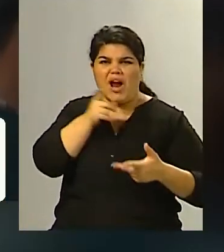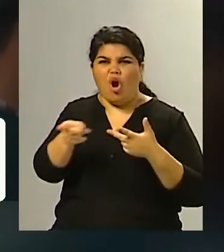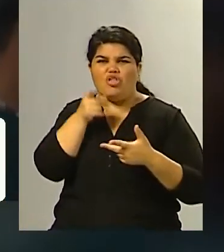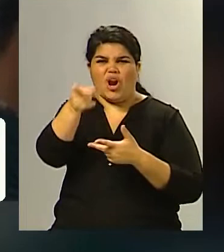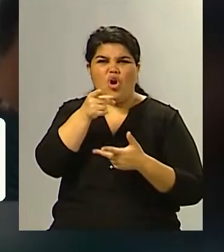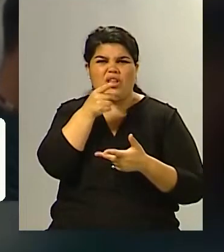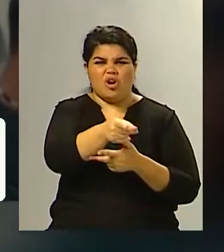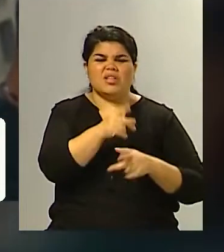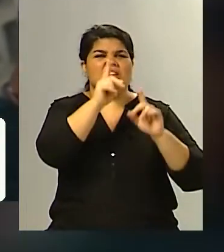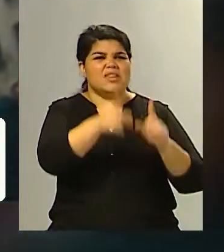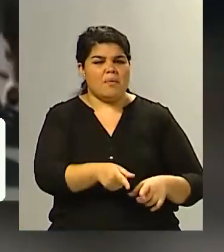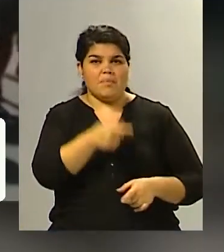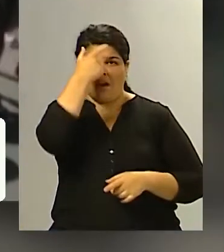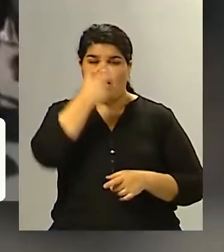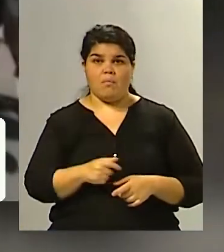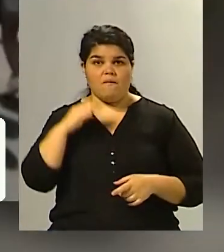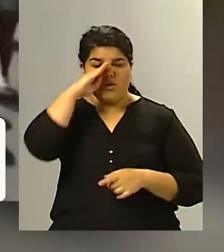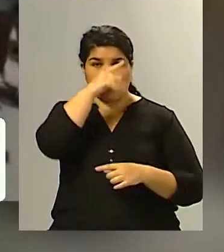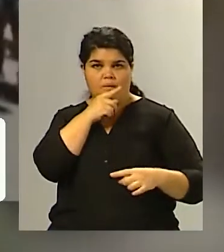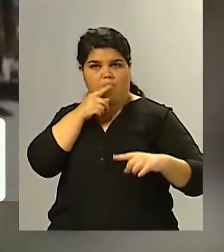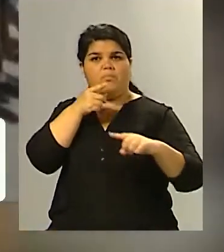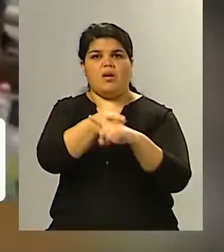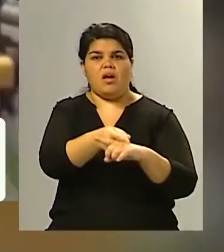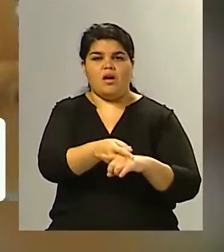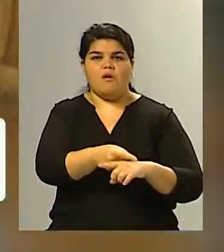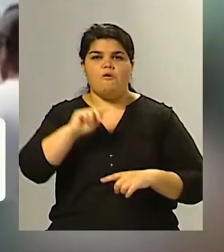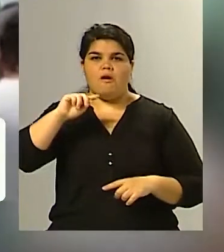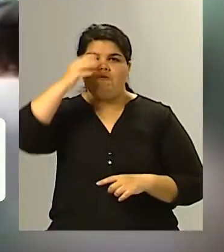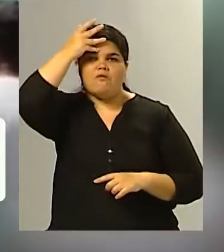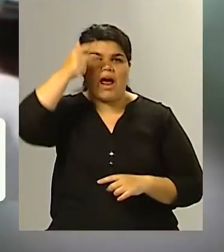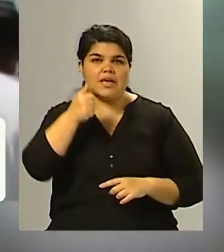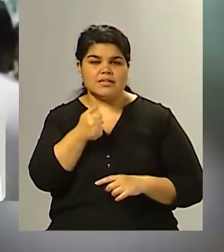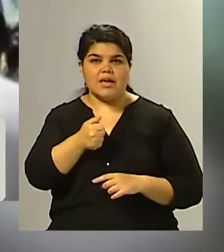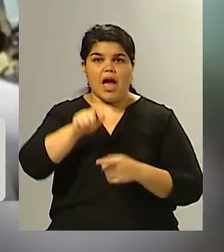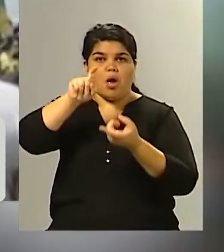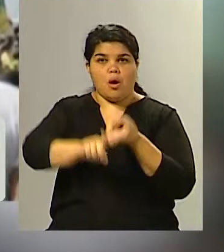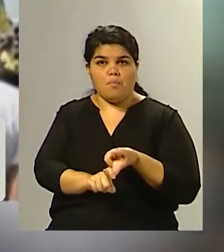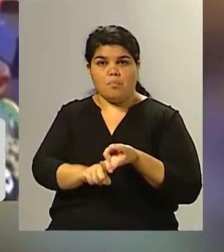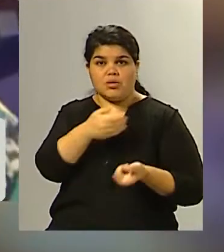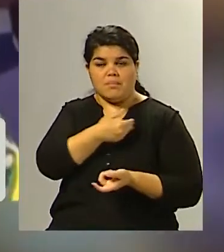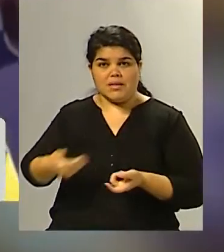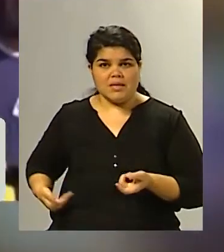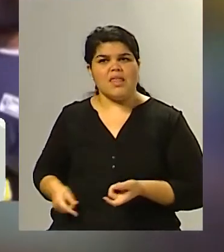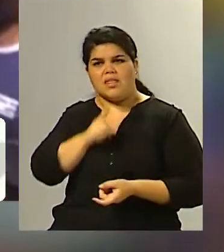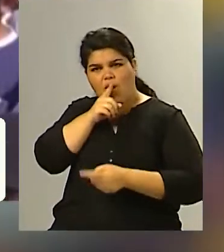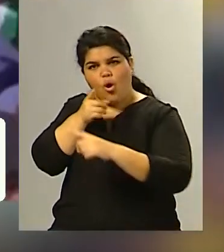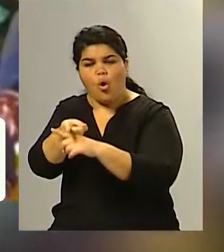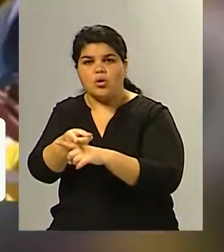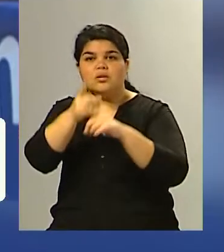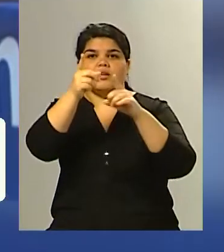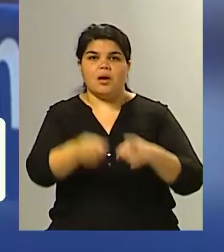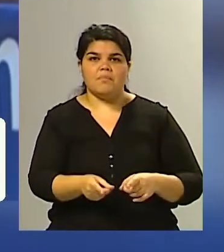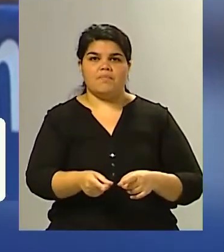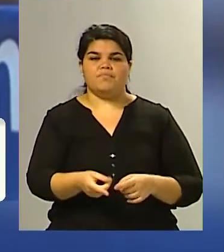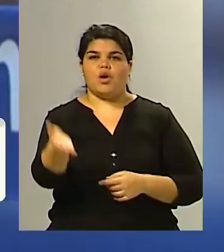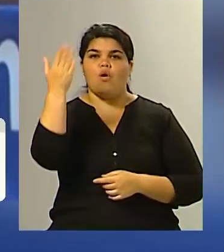Expressou grosserias sobre a esposa do presidente de França, ou seja, suas declarações em los foros globais foram